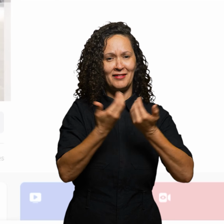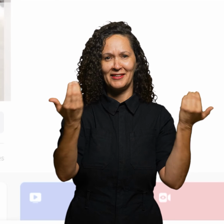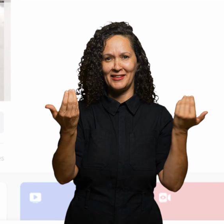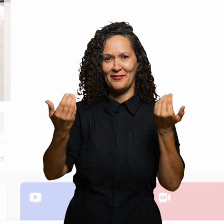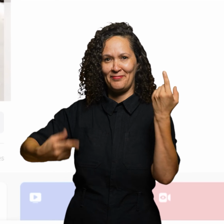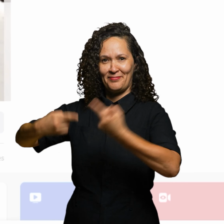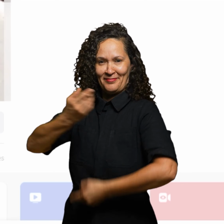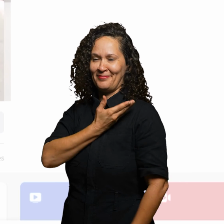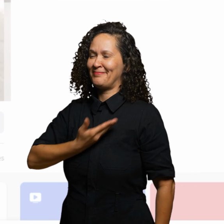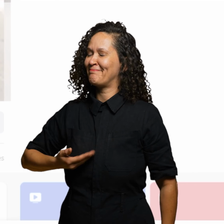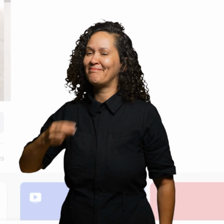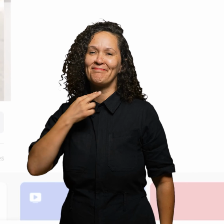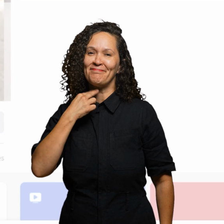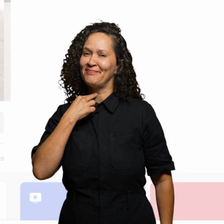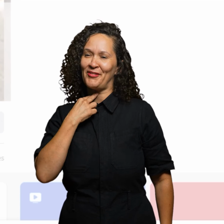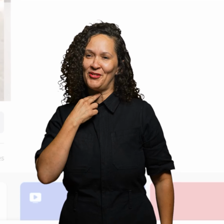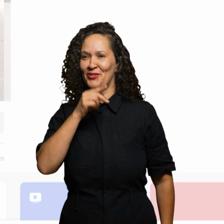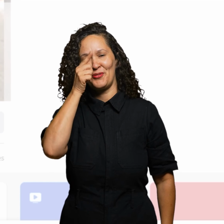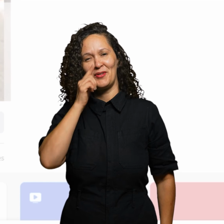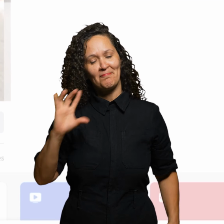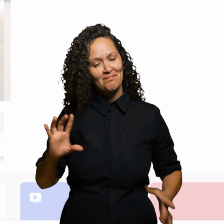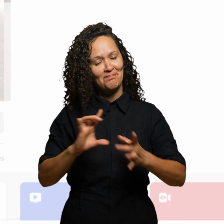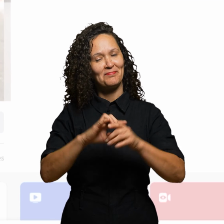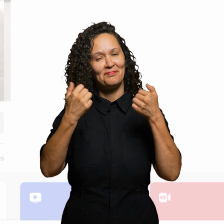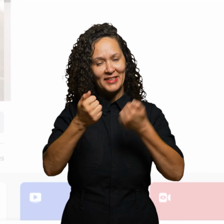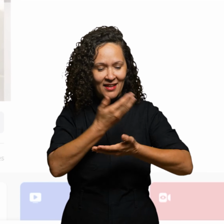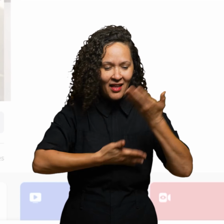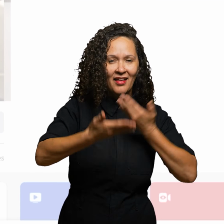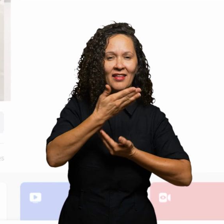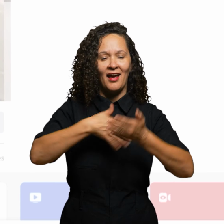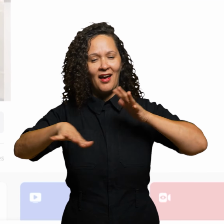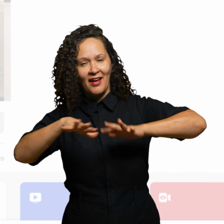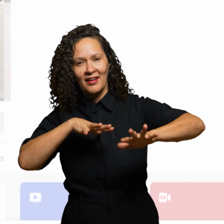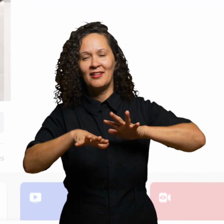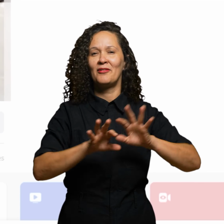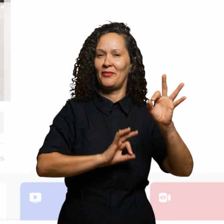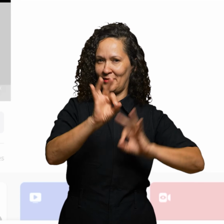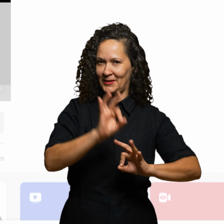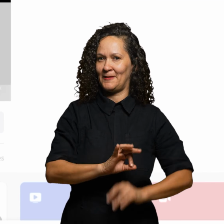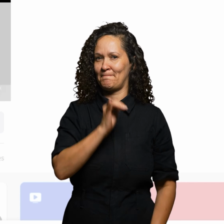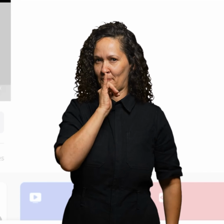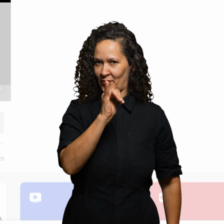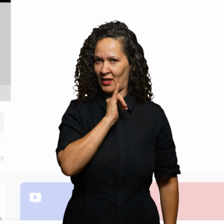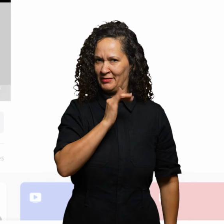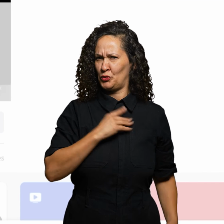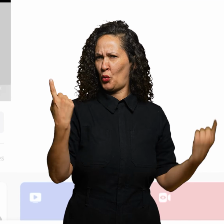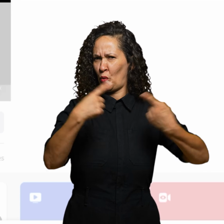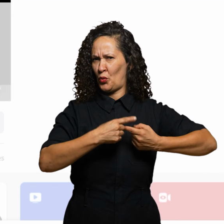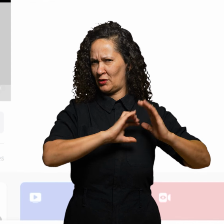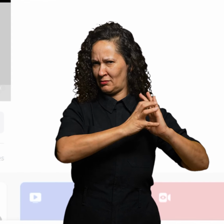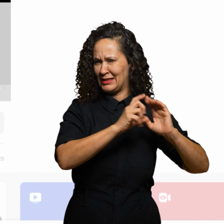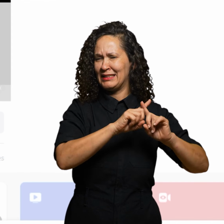não tem como, a gente tem que ter aquele jogo de cintura. Quando eu falo que eu tenho uma certa aversão, é